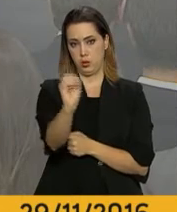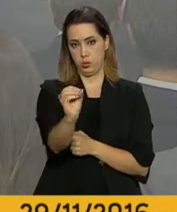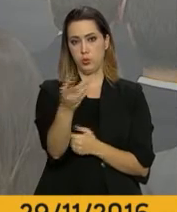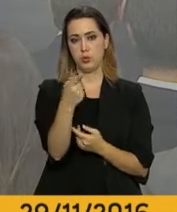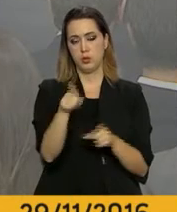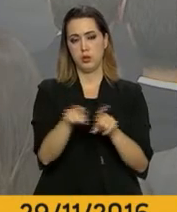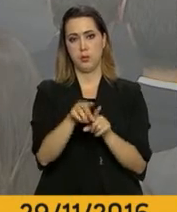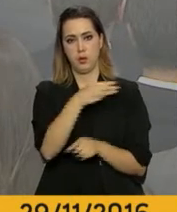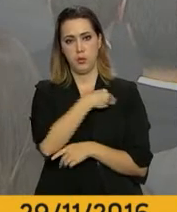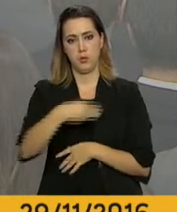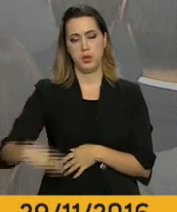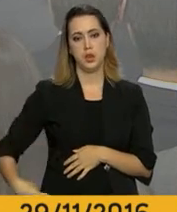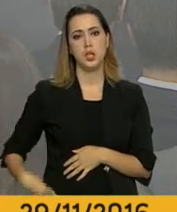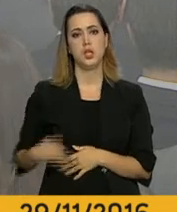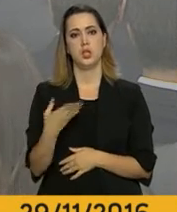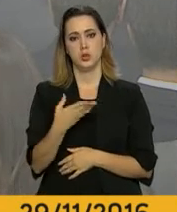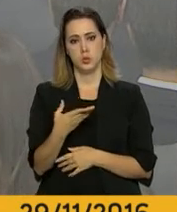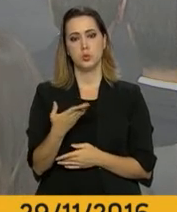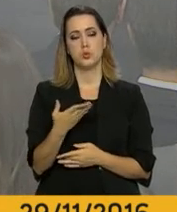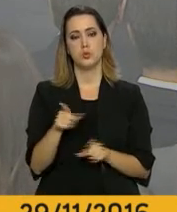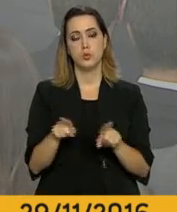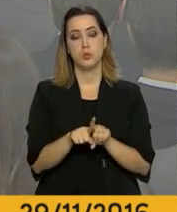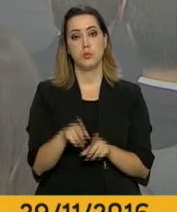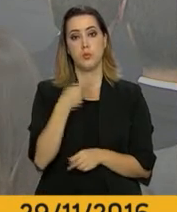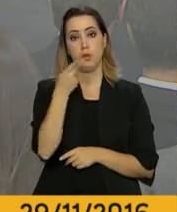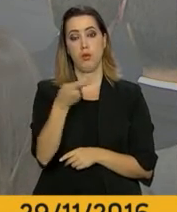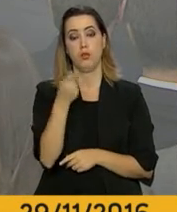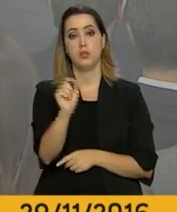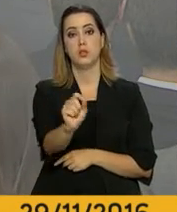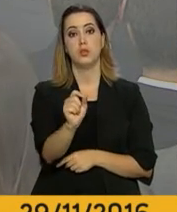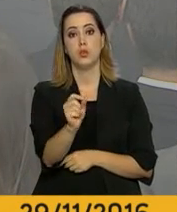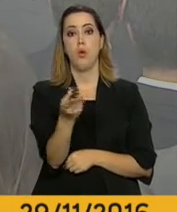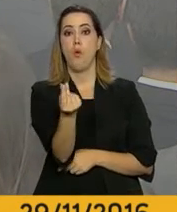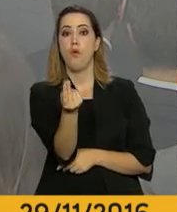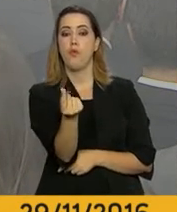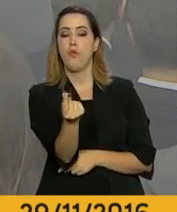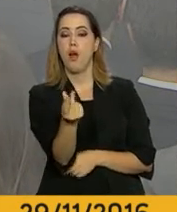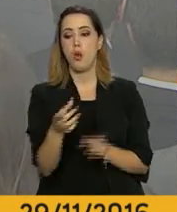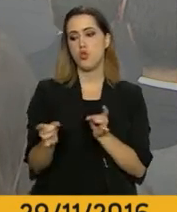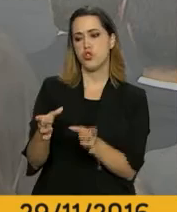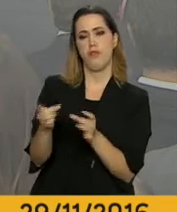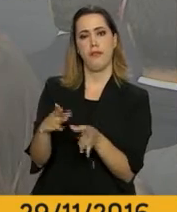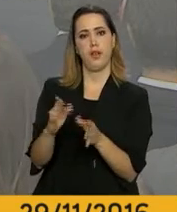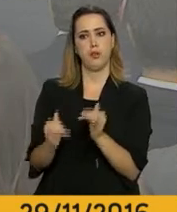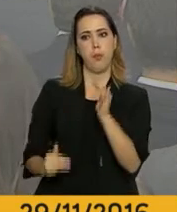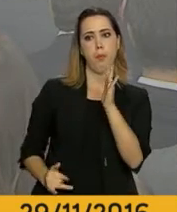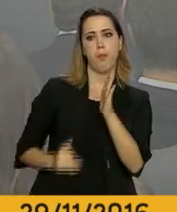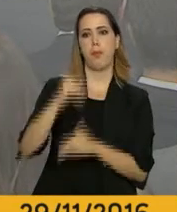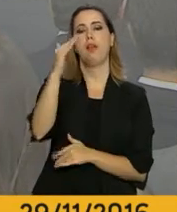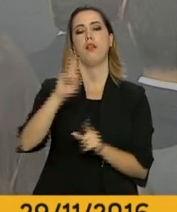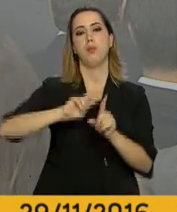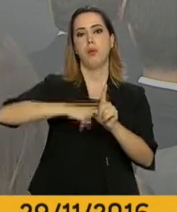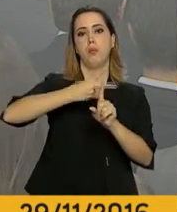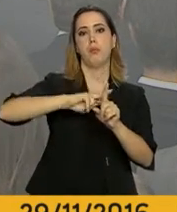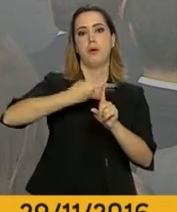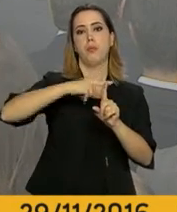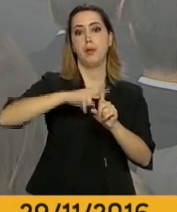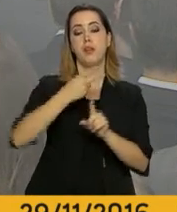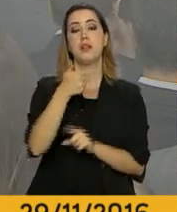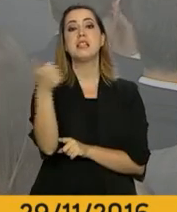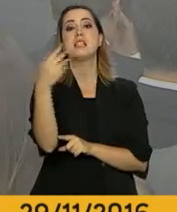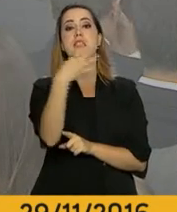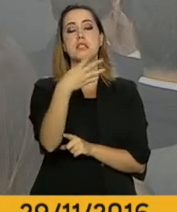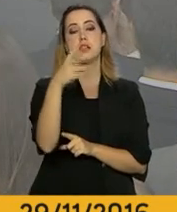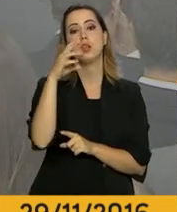é tem um valor de mercado cento e quarenta e cinco por cento maior do que o valor de mercado de quatro cinco meses atrás de